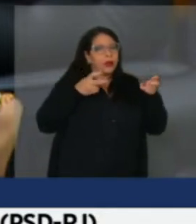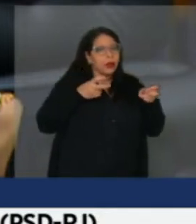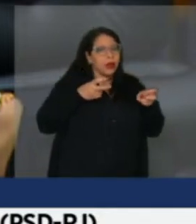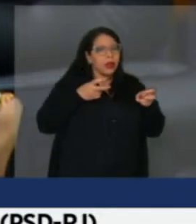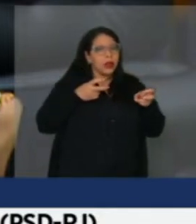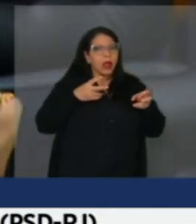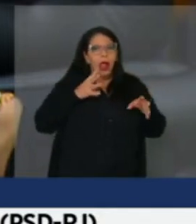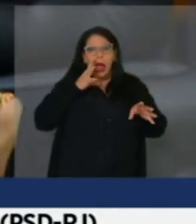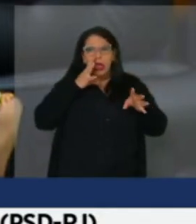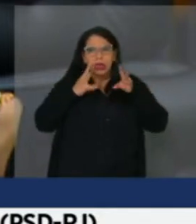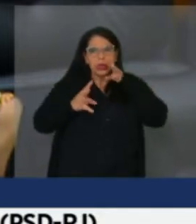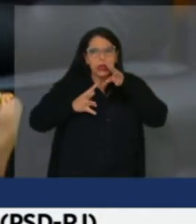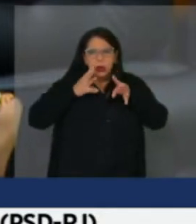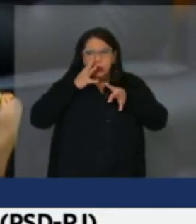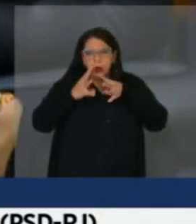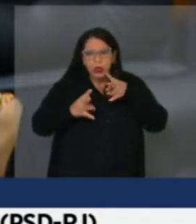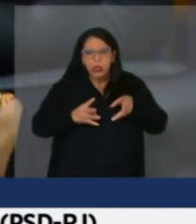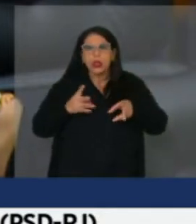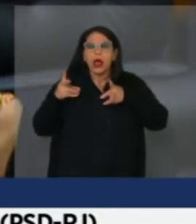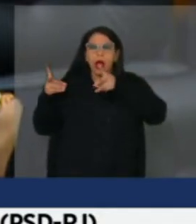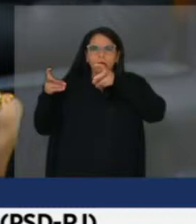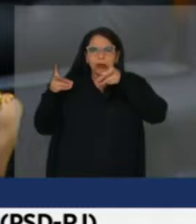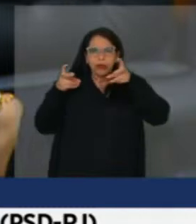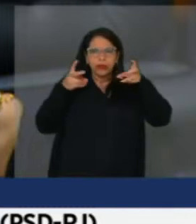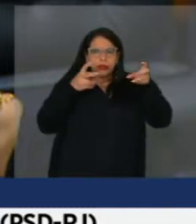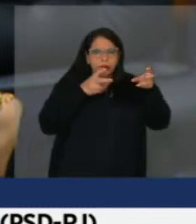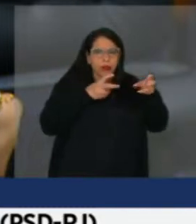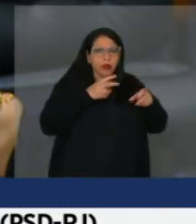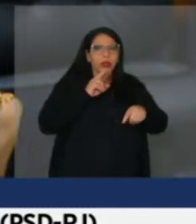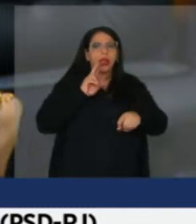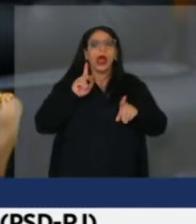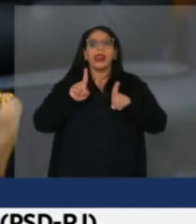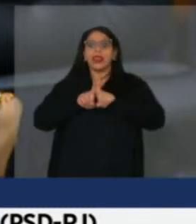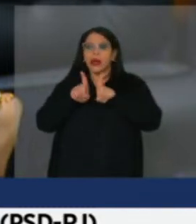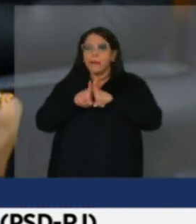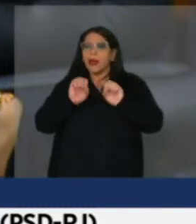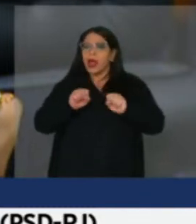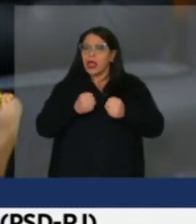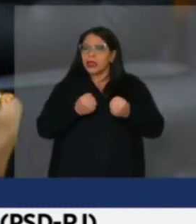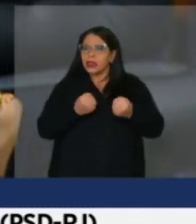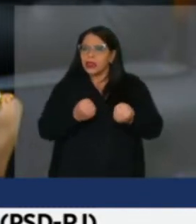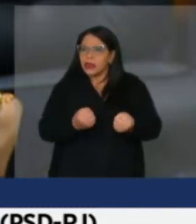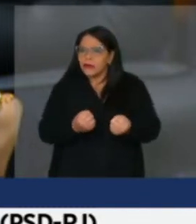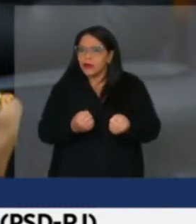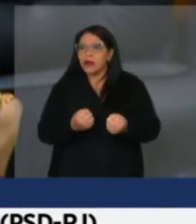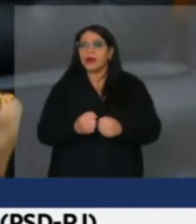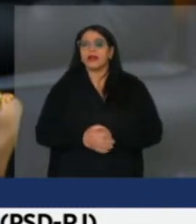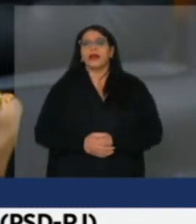acusação, escutem os argumentos de defesa e possam